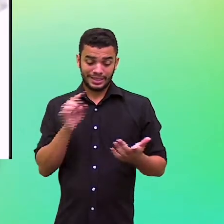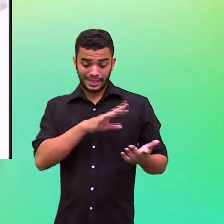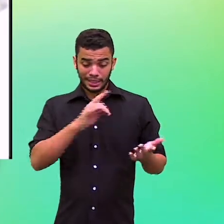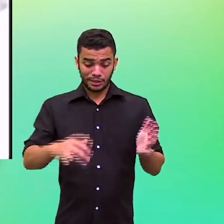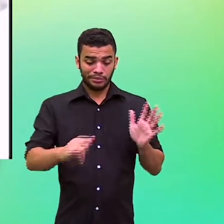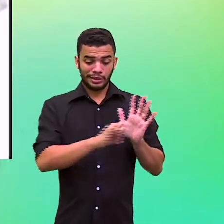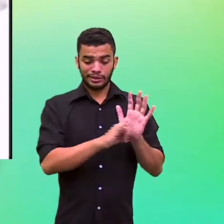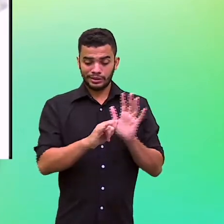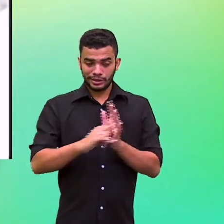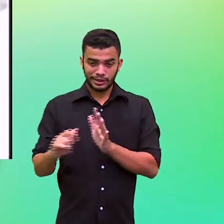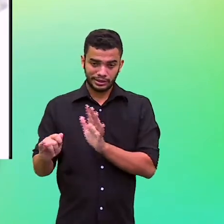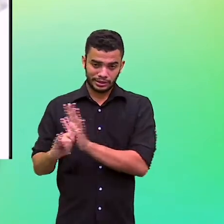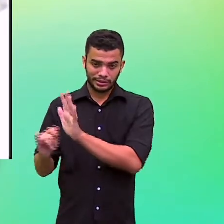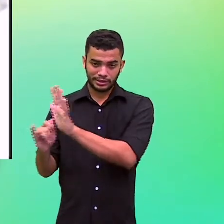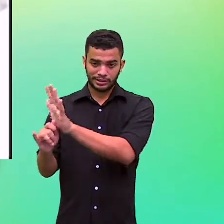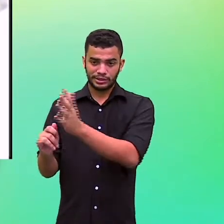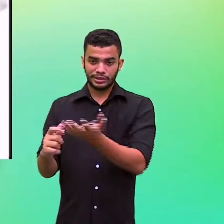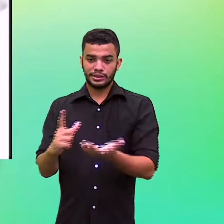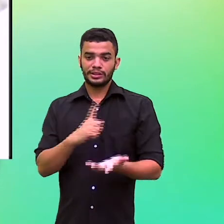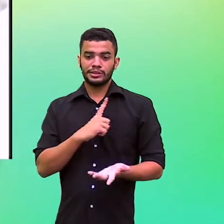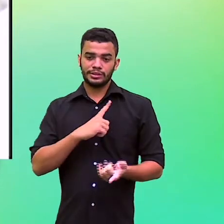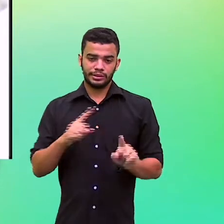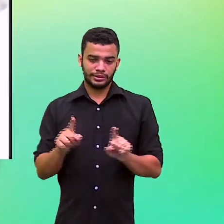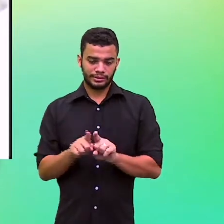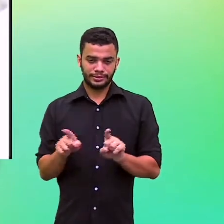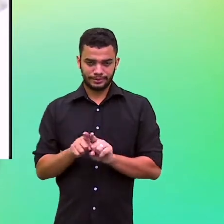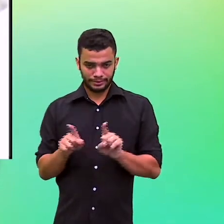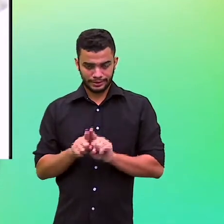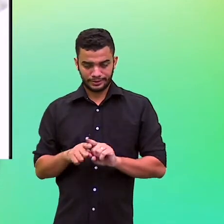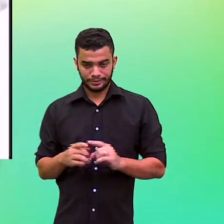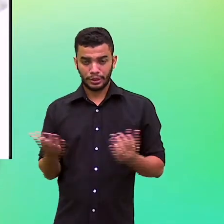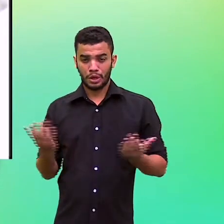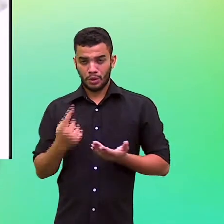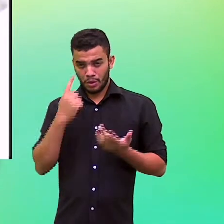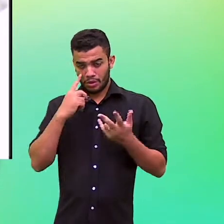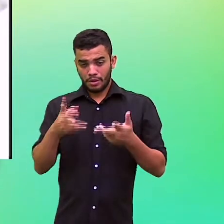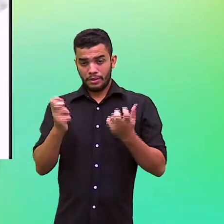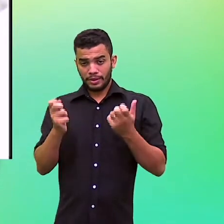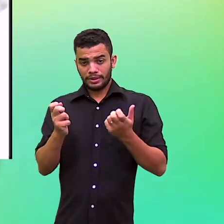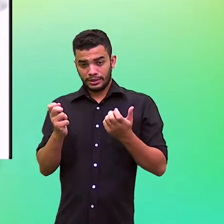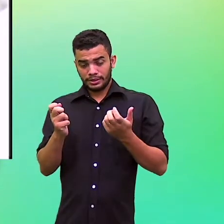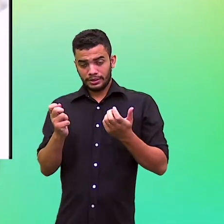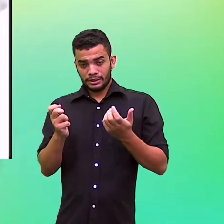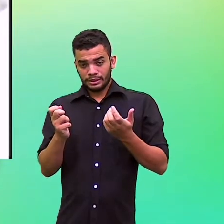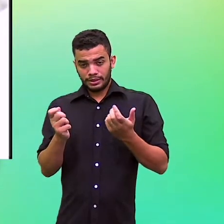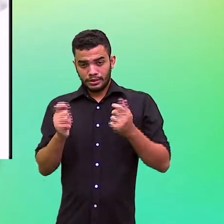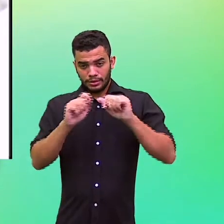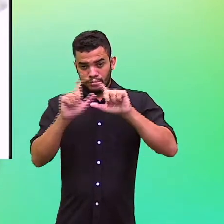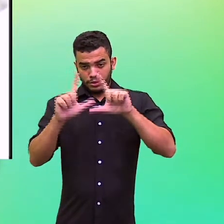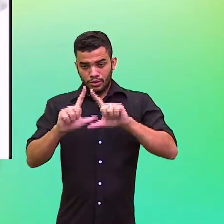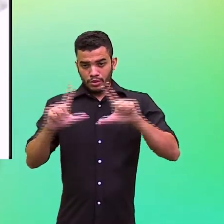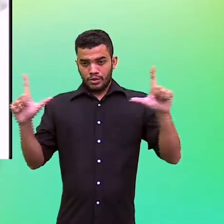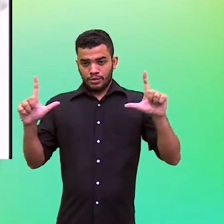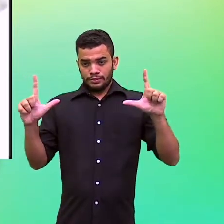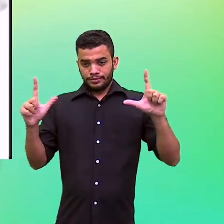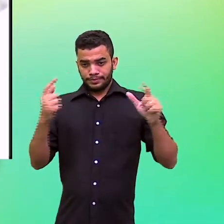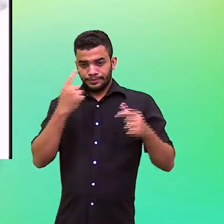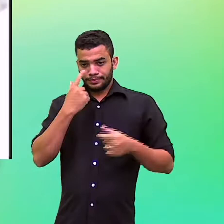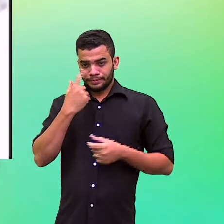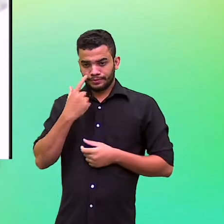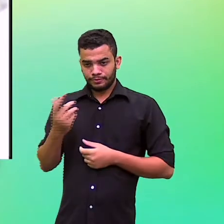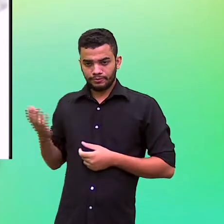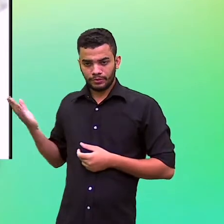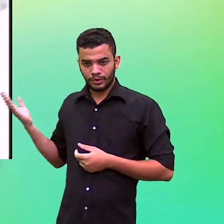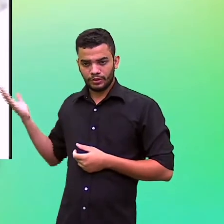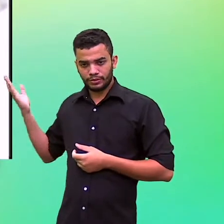forma homogênea. Vamos olhar essa imagem que aparece. Presta atenção. Aqui neste